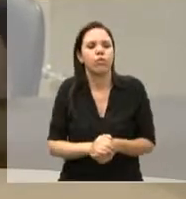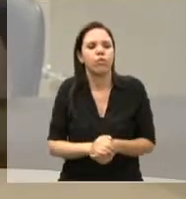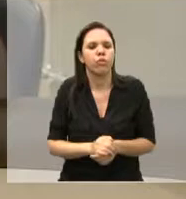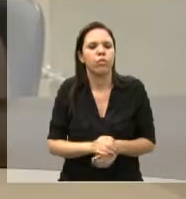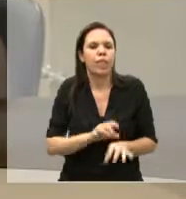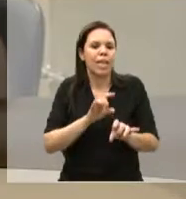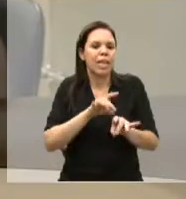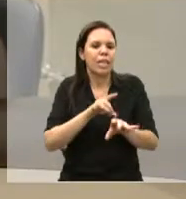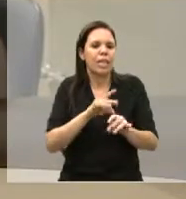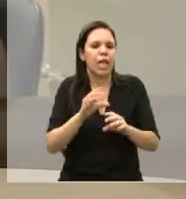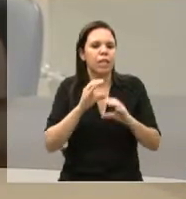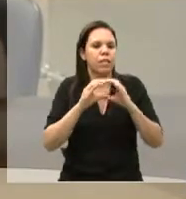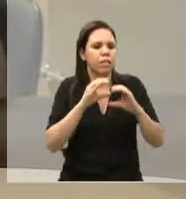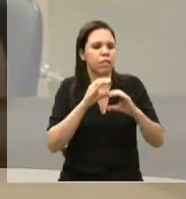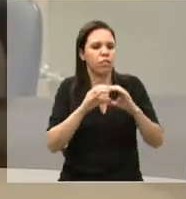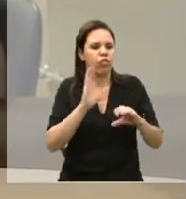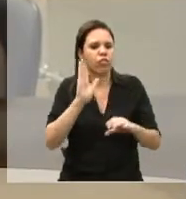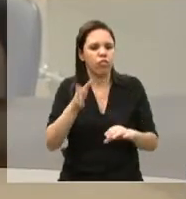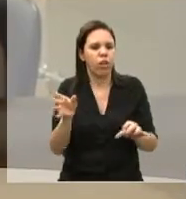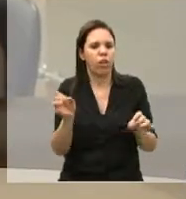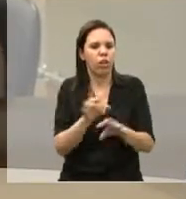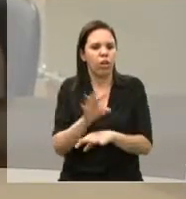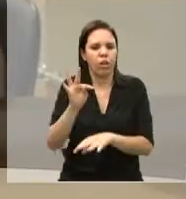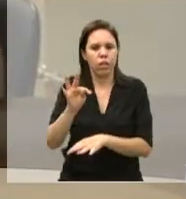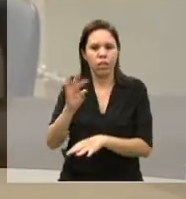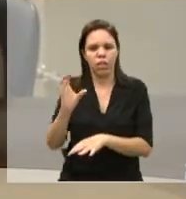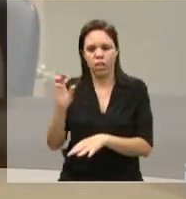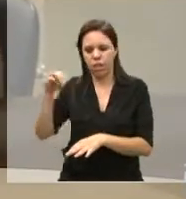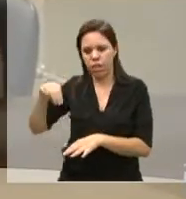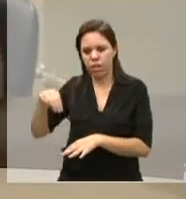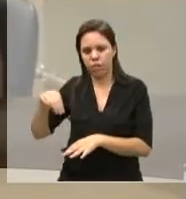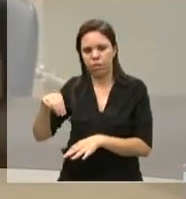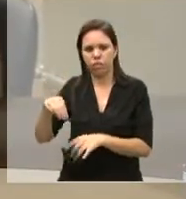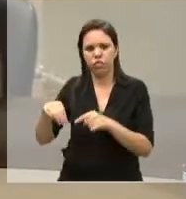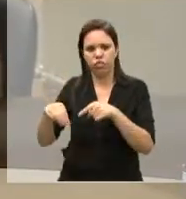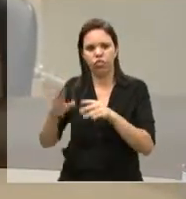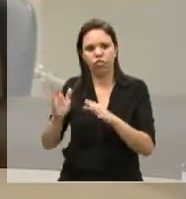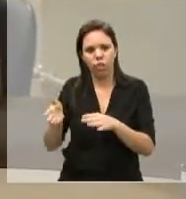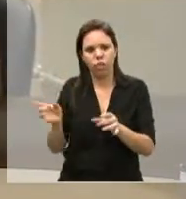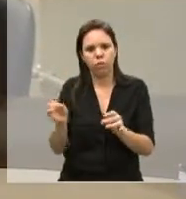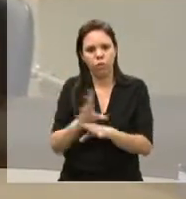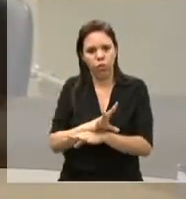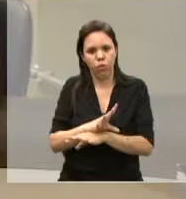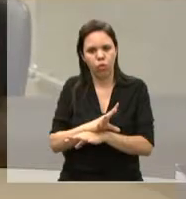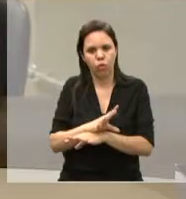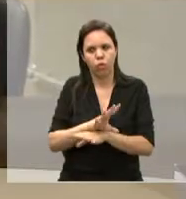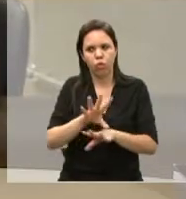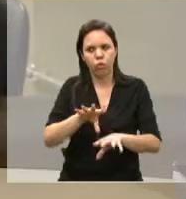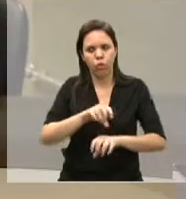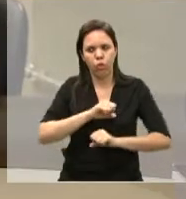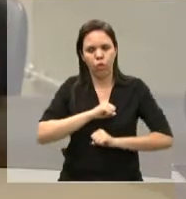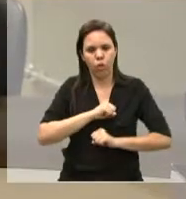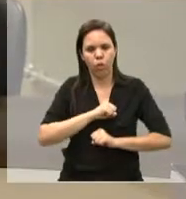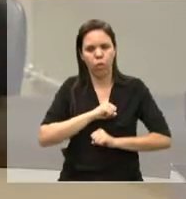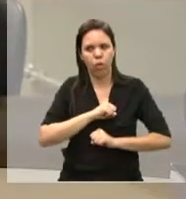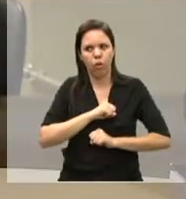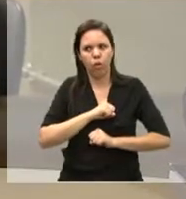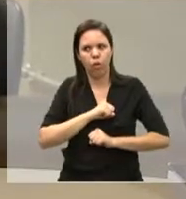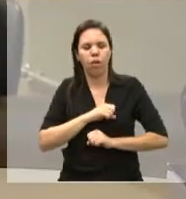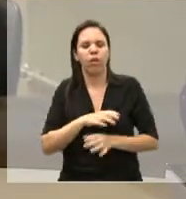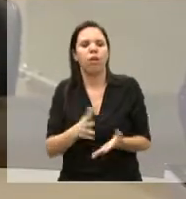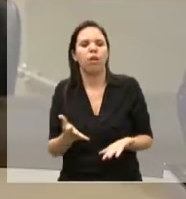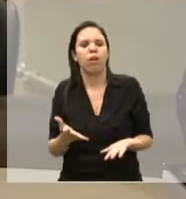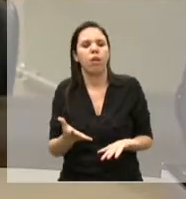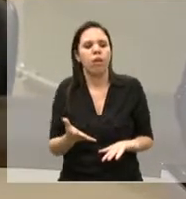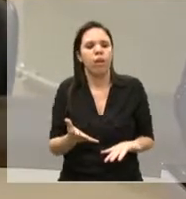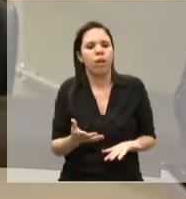técnicas de comunicação, ele já sai com o TCC dele, com o TCM dele, já pronto para incorporar o TCC dele. Ah. Então, já